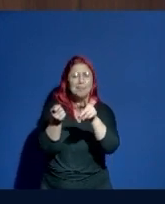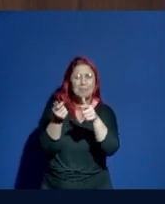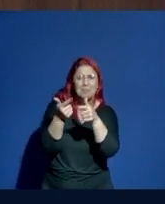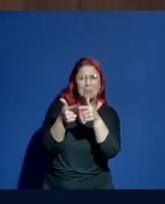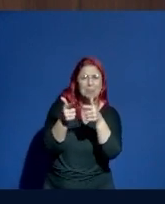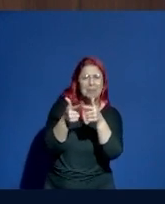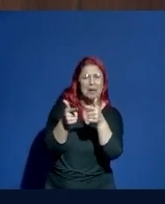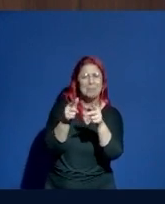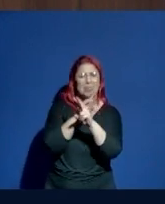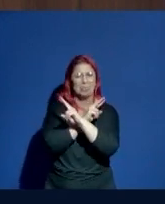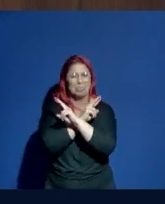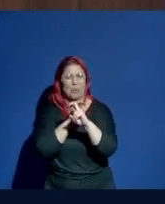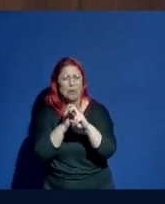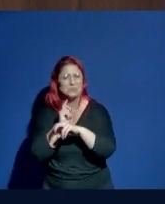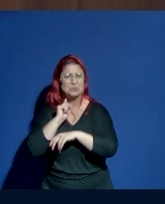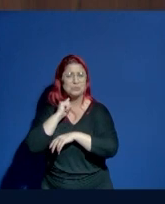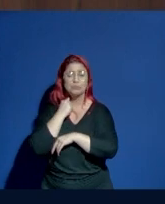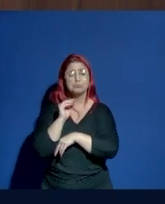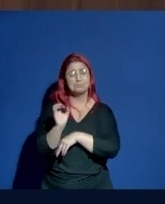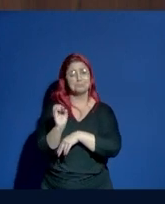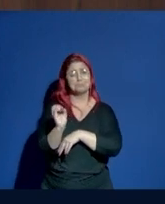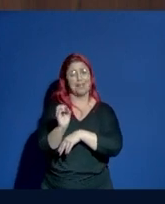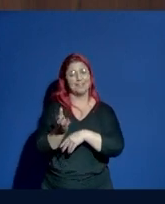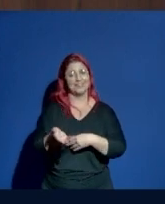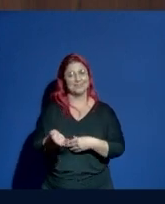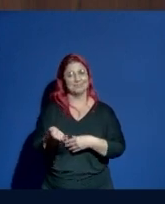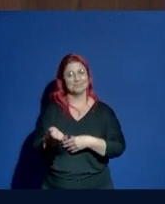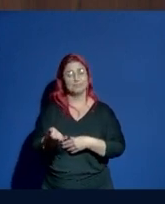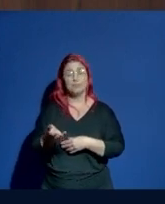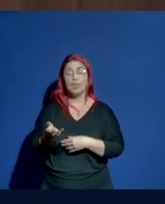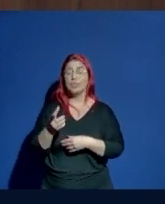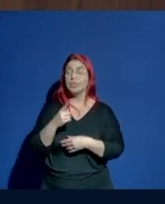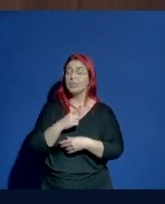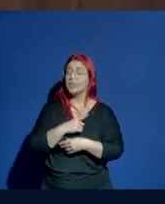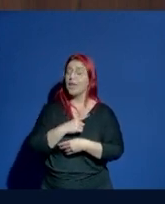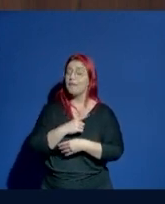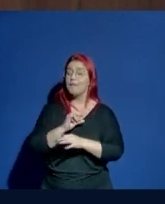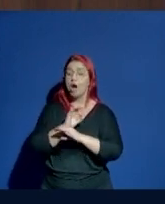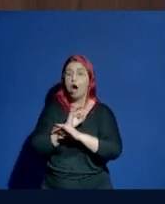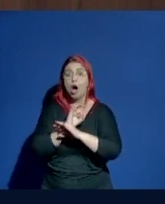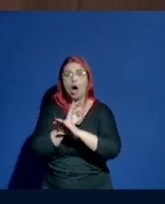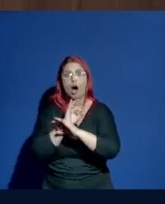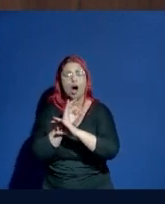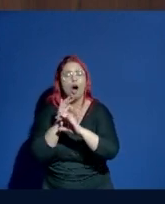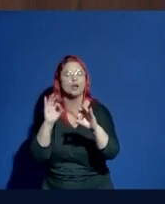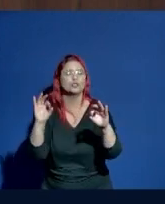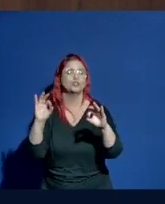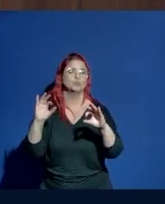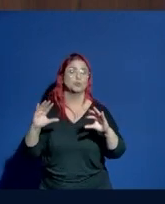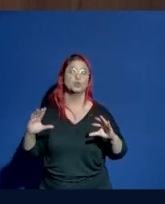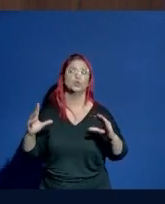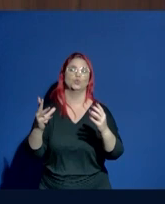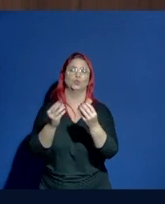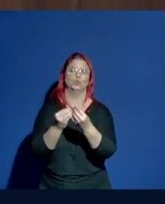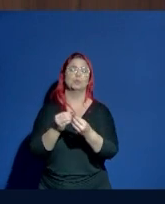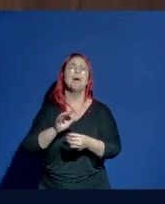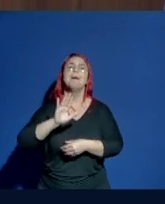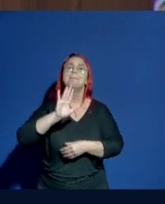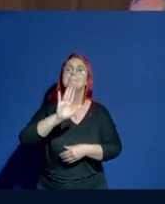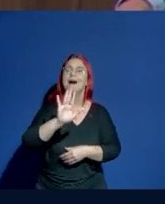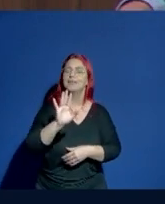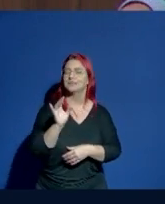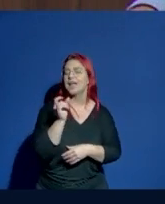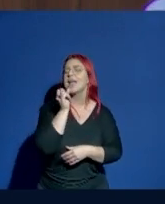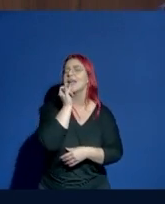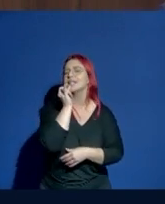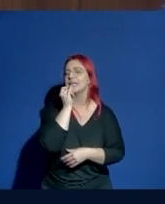tóxico, não tem nenhum problema, nós conseguimos um resultado fantástico em todas as culturas. Mas eu gostaria de dar um